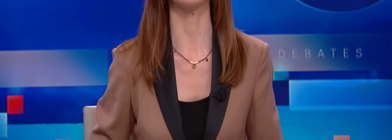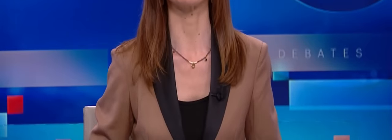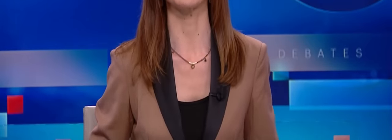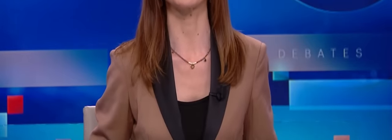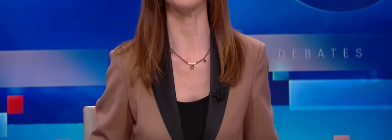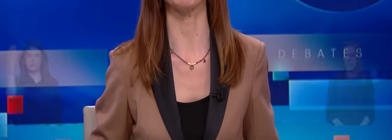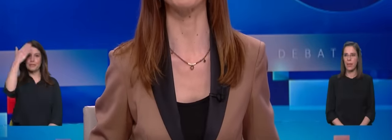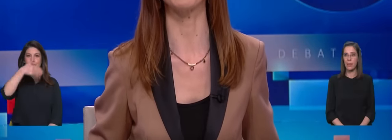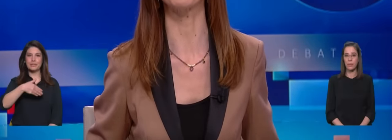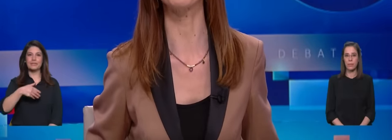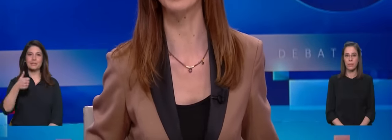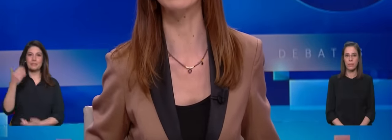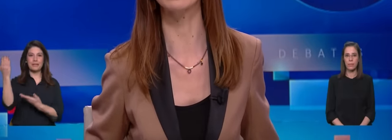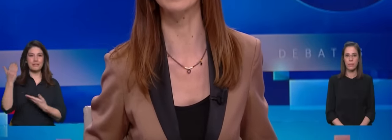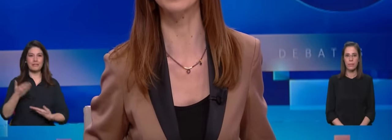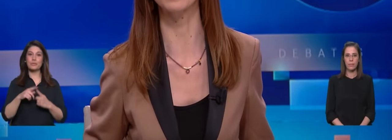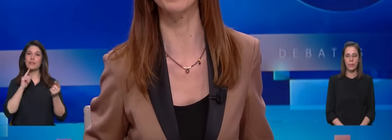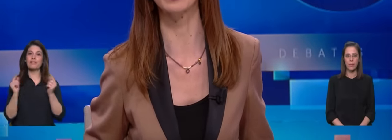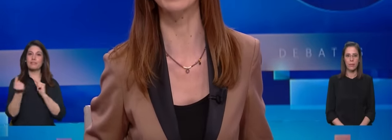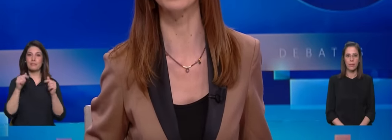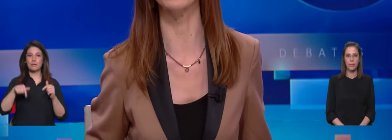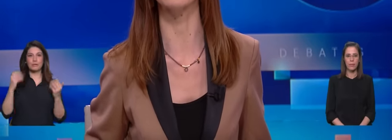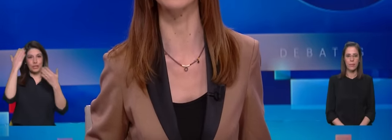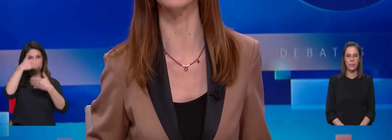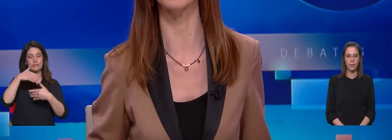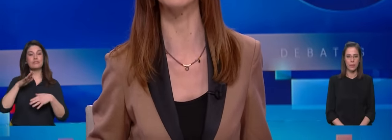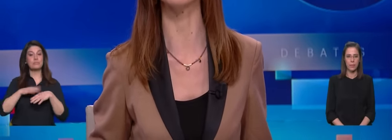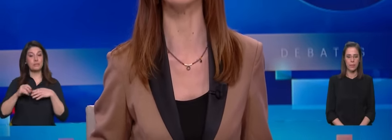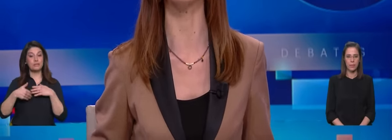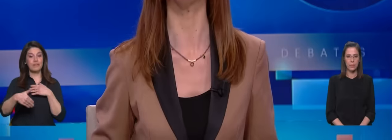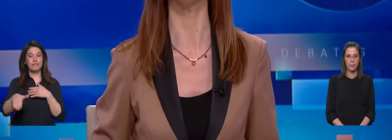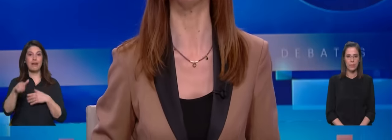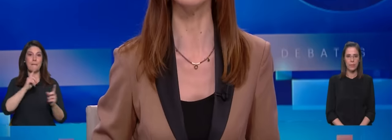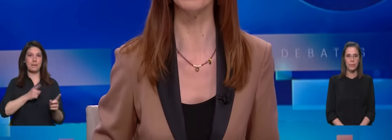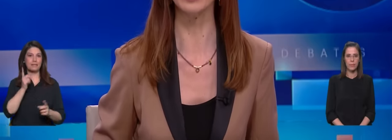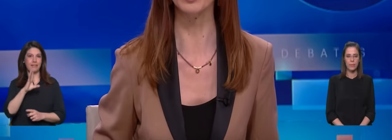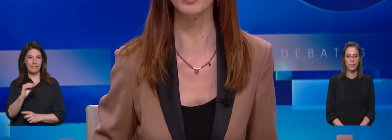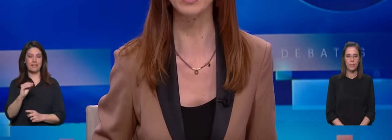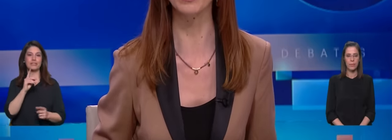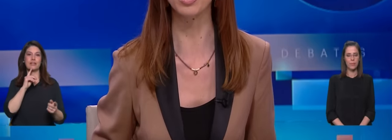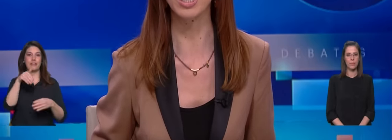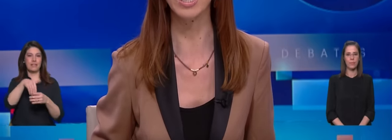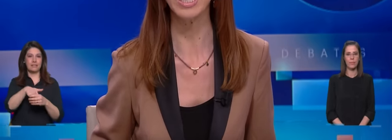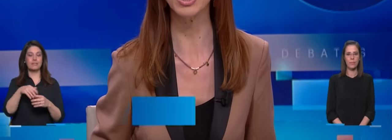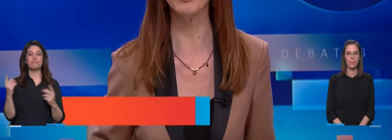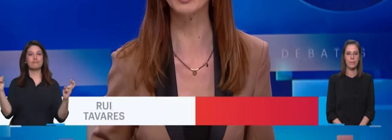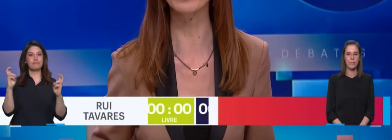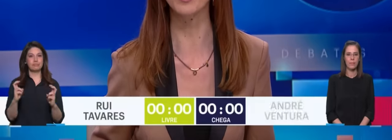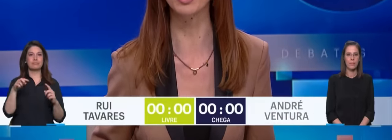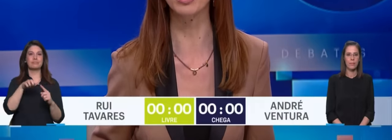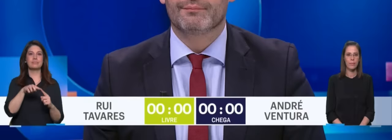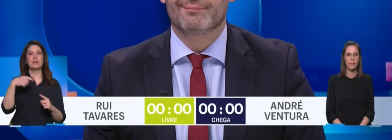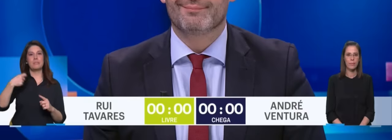Boa noite seja bem-vindo no debate desta noite para as eleições de 10 de Março estão frente a frente o presidente do chega e o